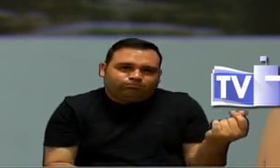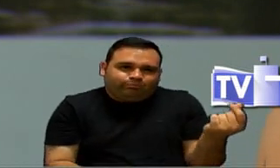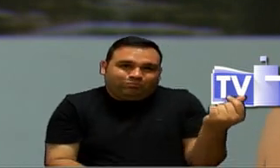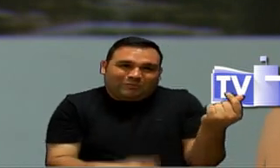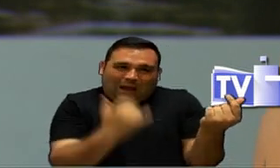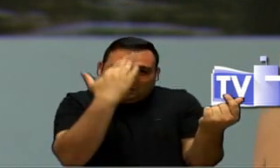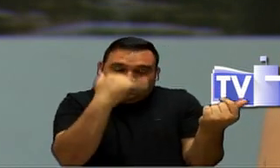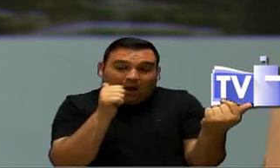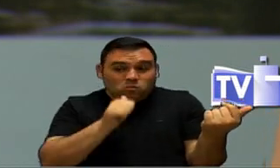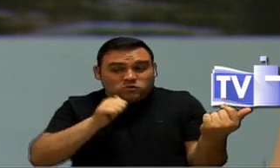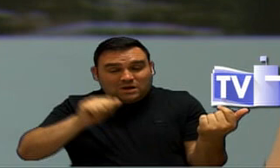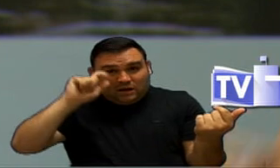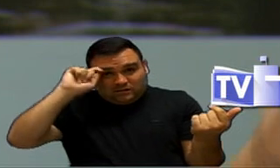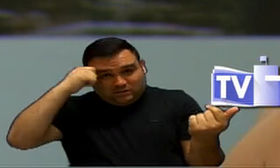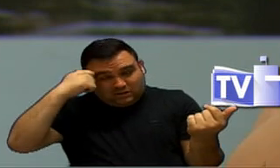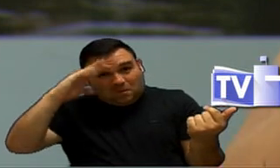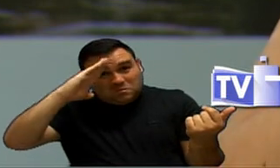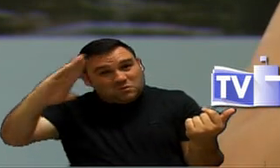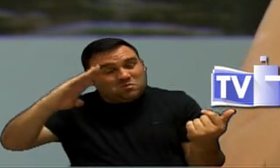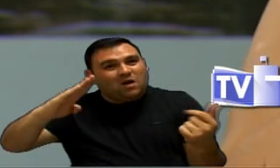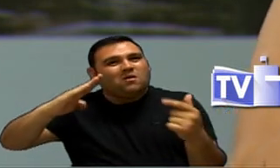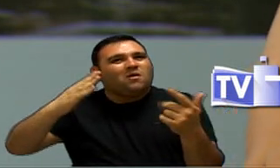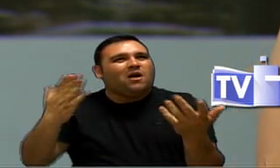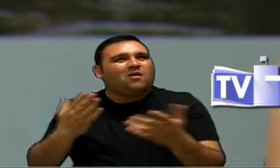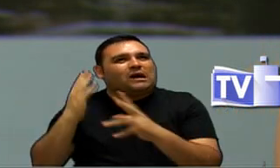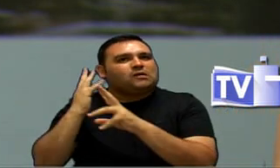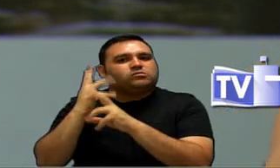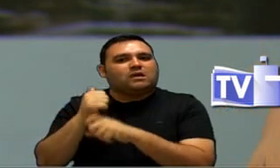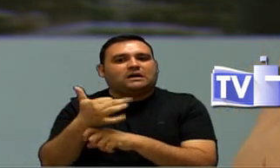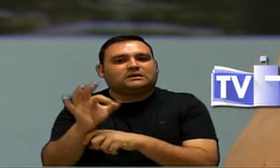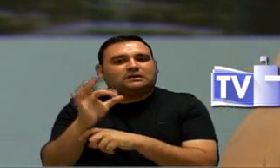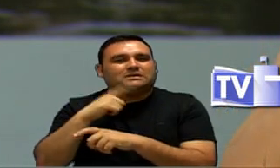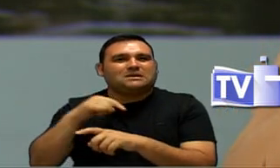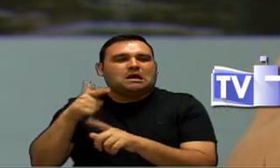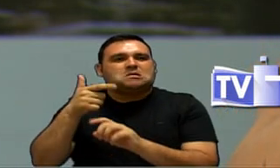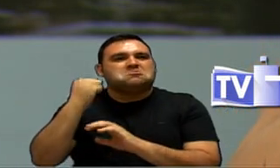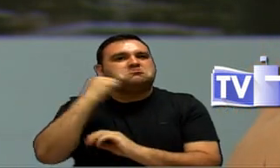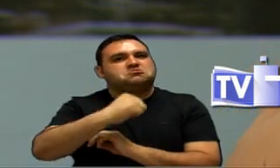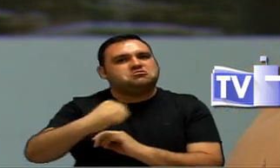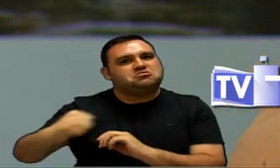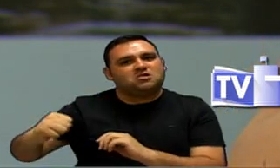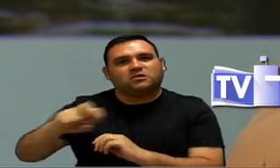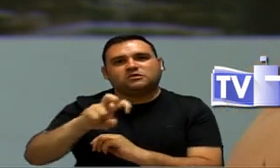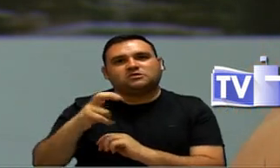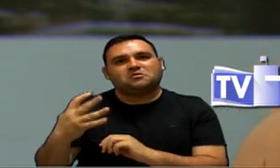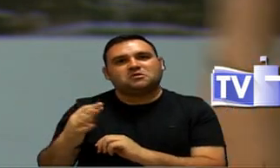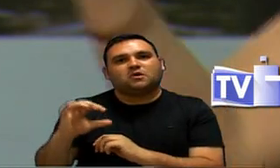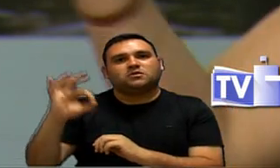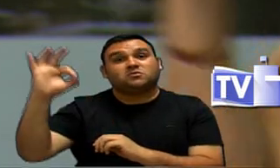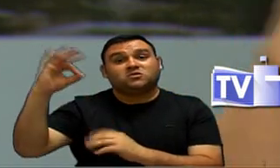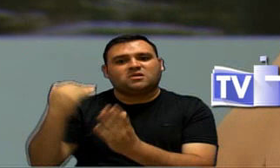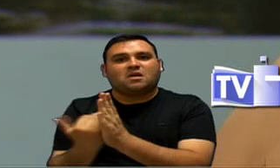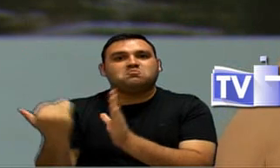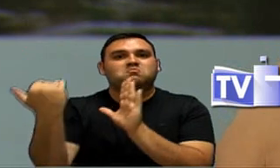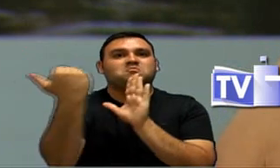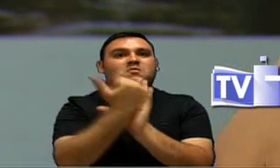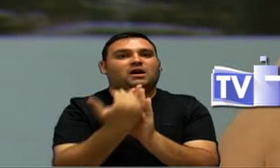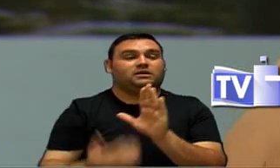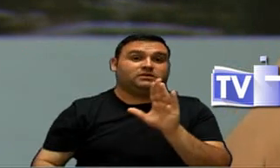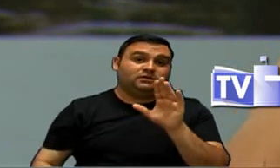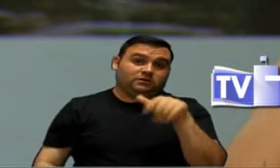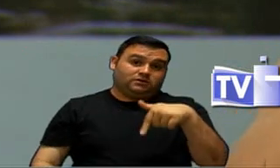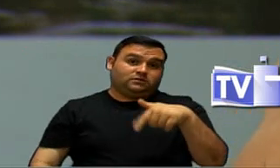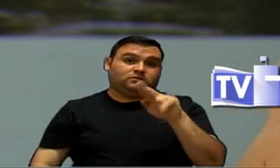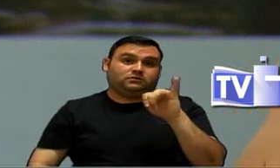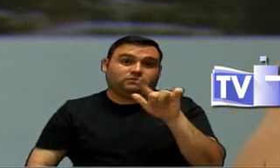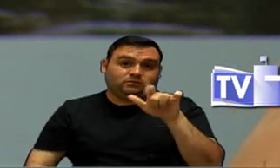sabe que a violência contra a mulher negra, principalmente nos últimos 10 anos, o assassinato aumentou em 54%. Queria agradecer muito a professora Keila de estar